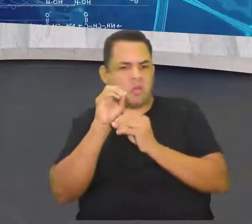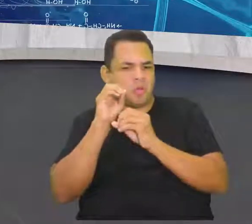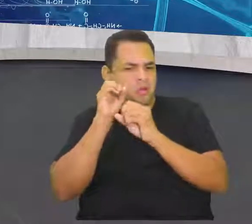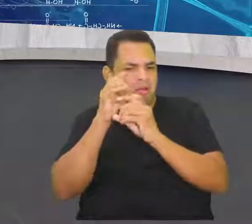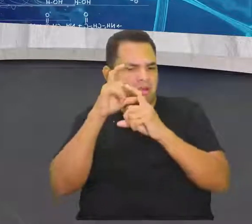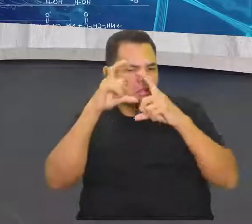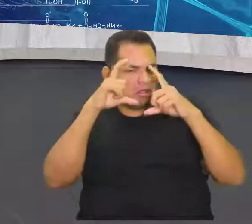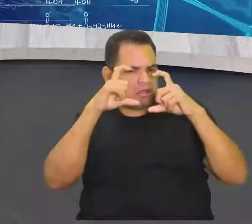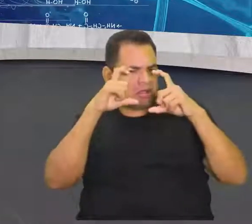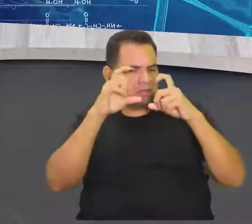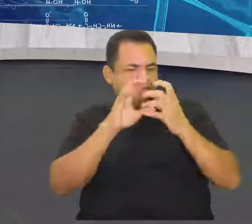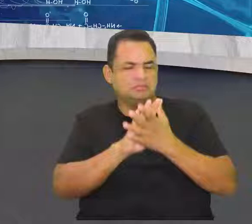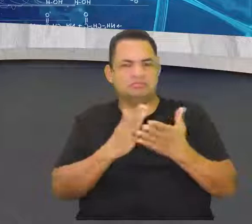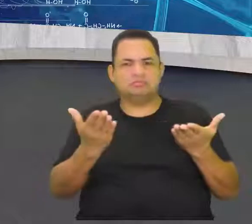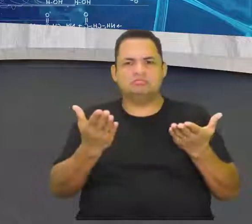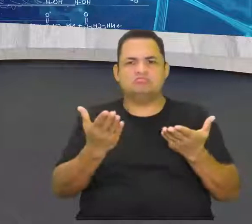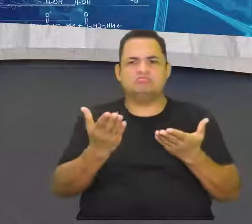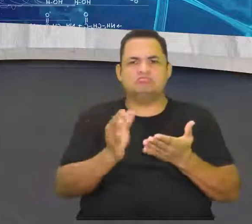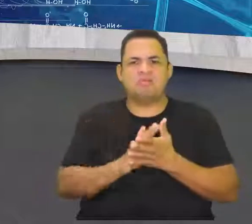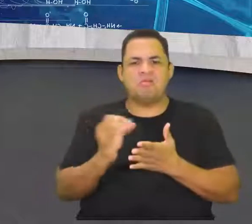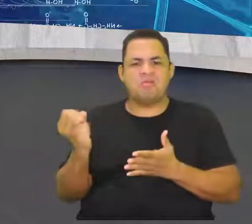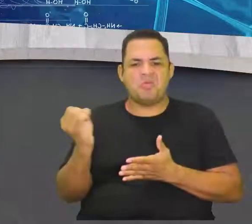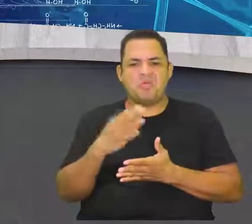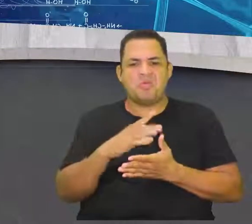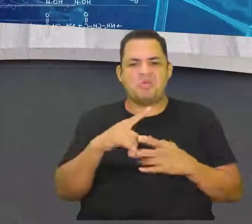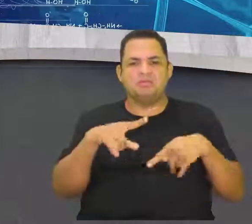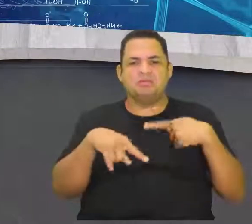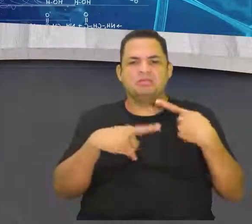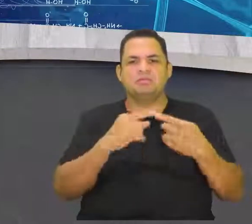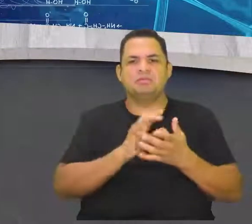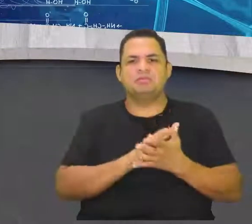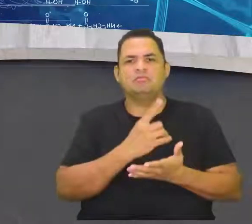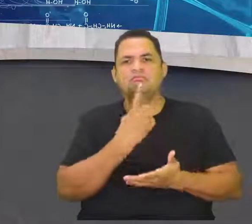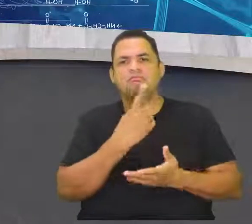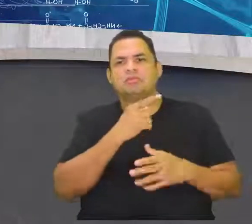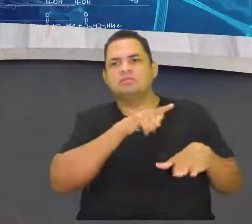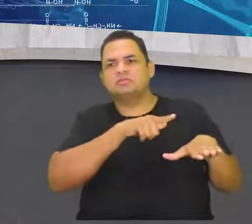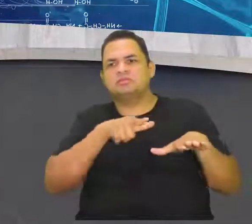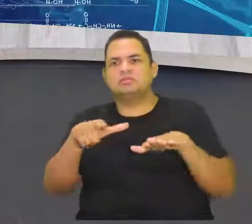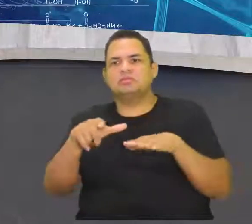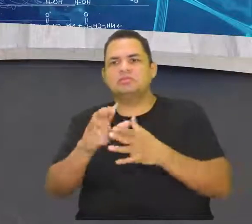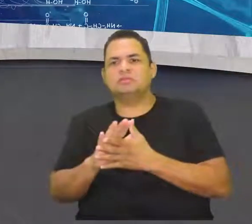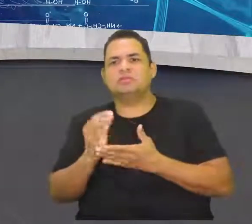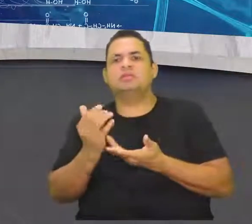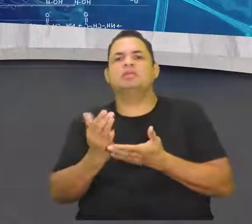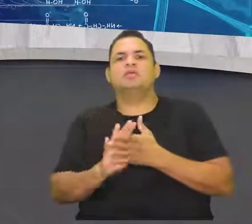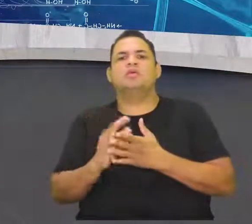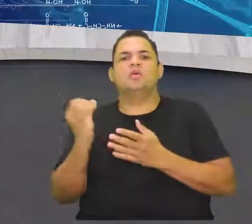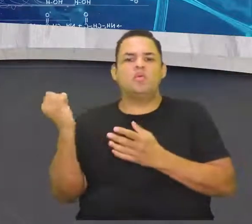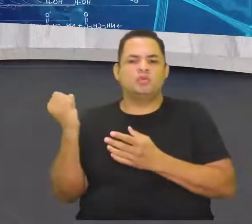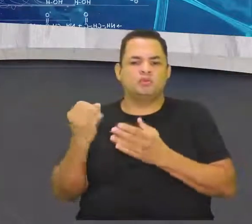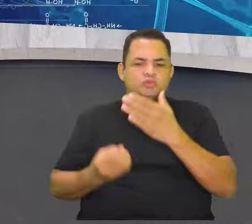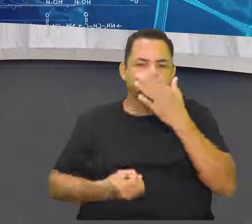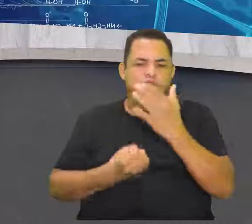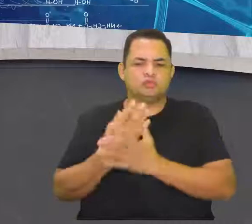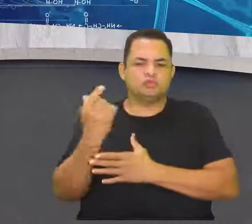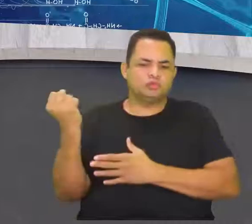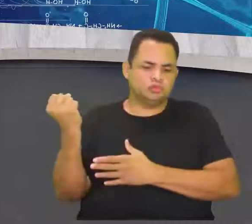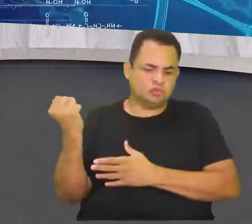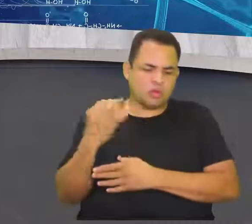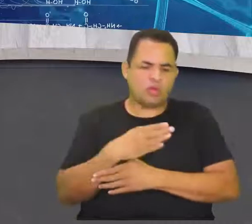sei quantos pixels. Aí daqui a uma semana, 2 semanas, lança outro, melhor ainda. Além